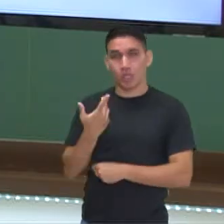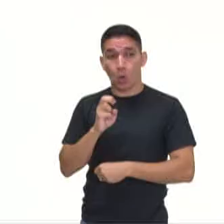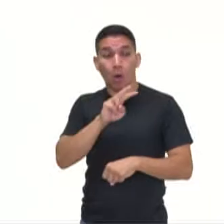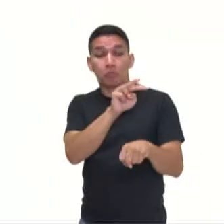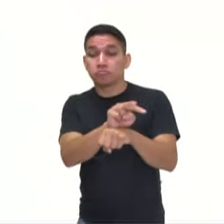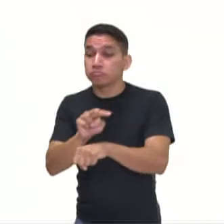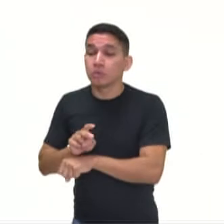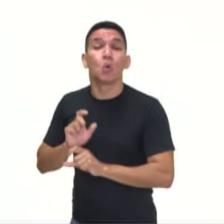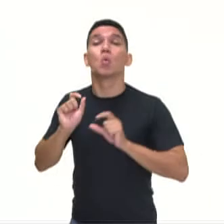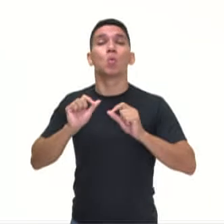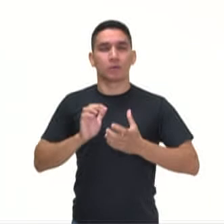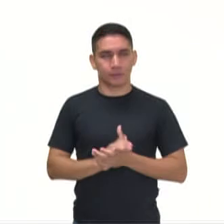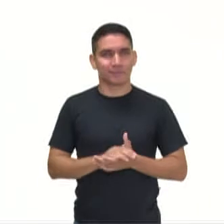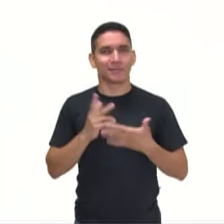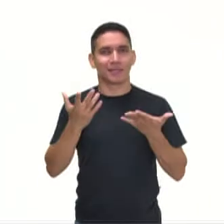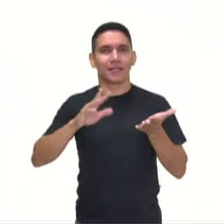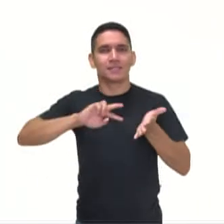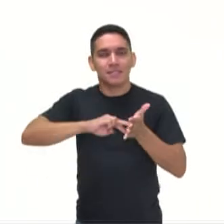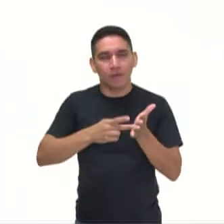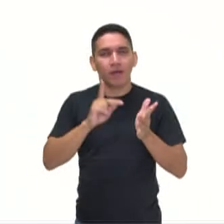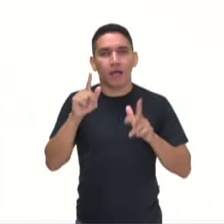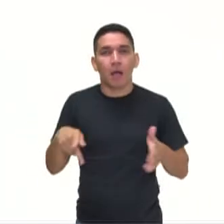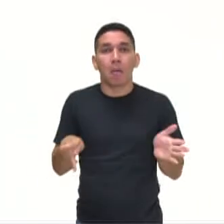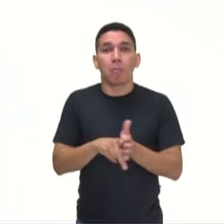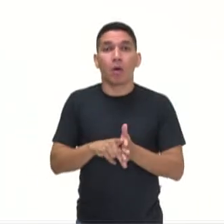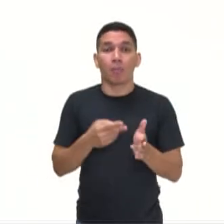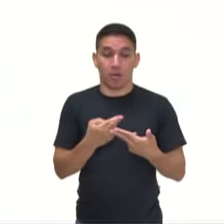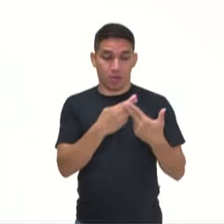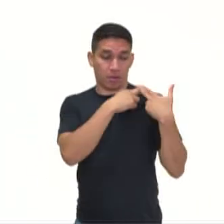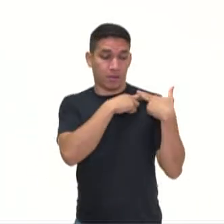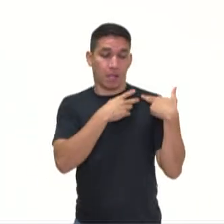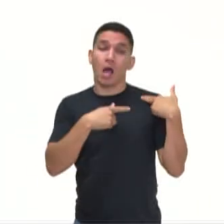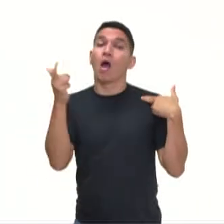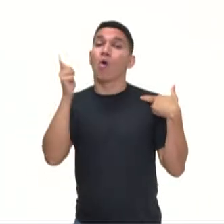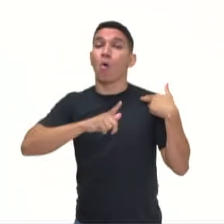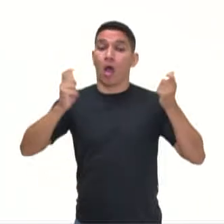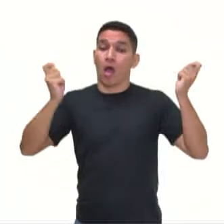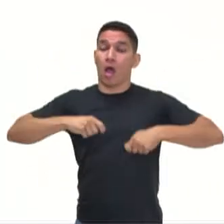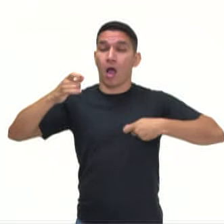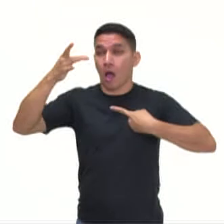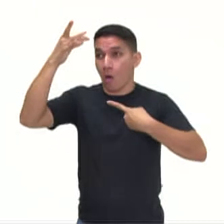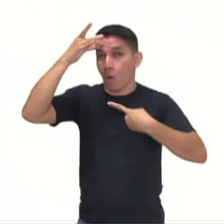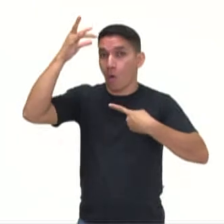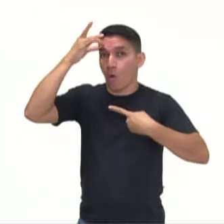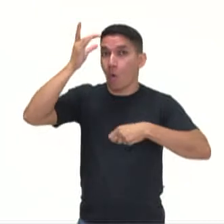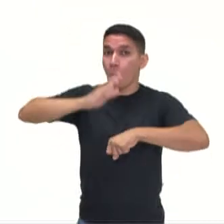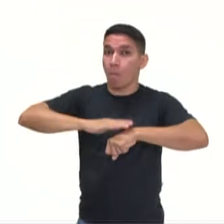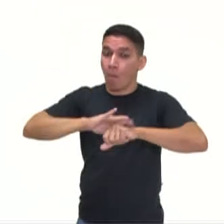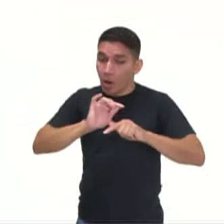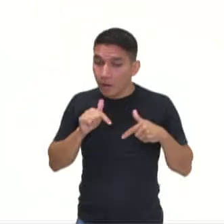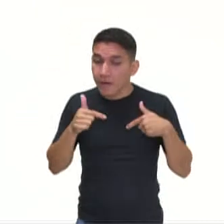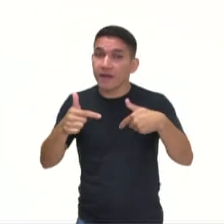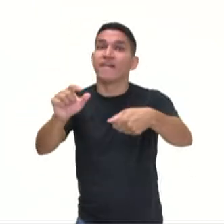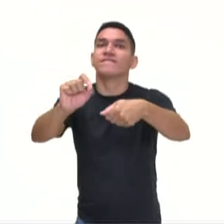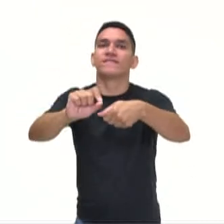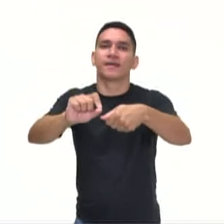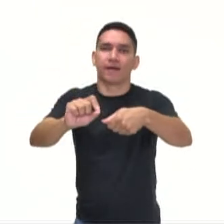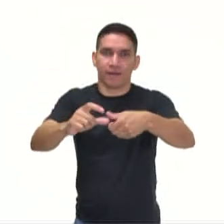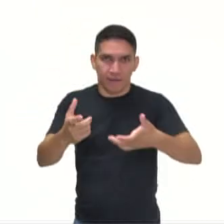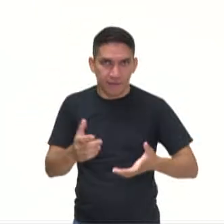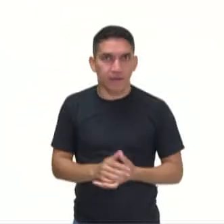um pressuposto que ser responsável é ter capacidade e consciência quanto aos atos que a gente